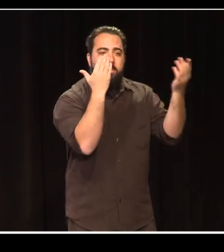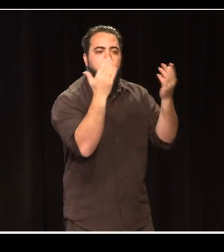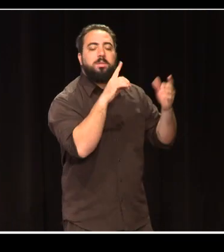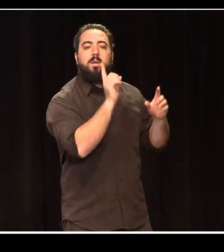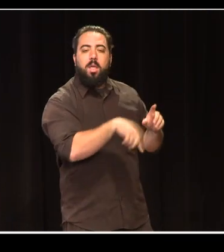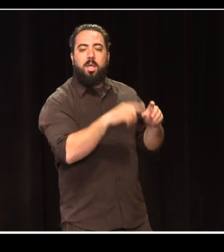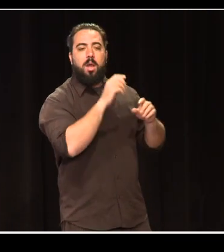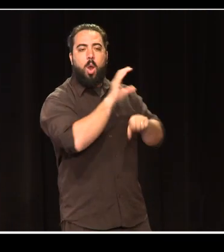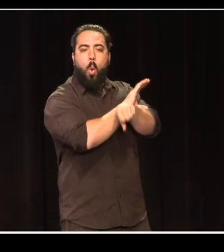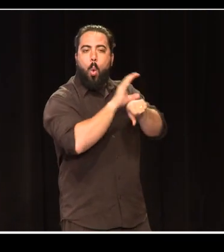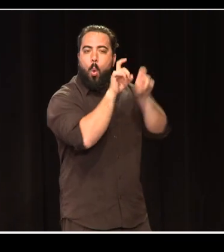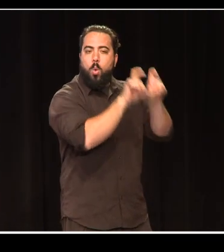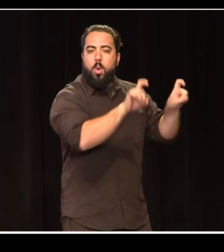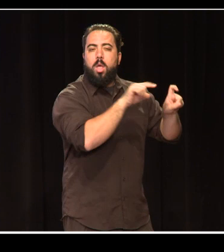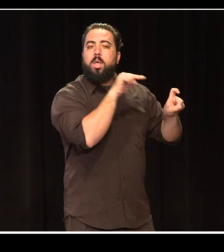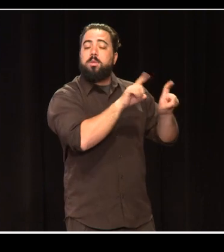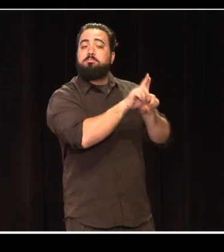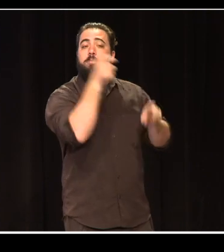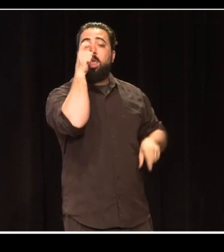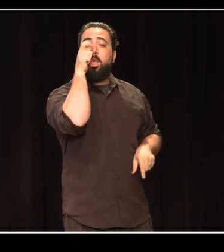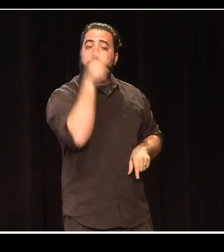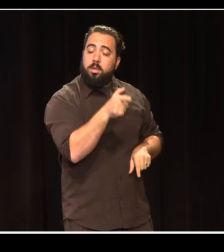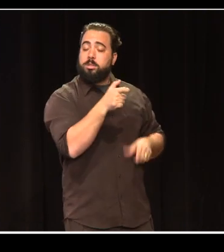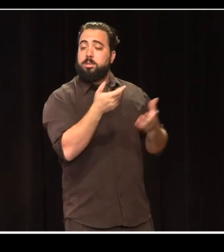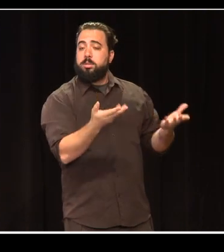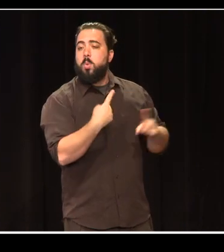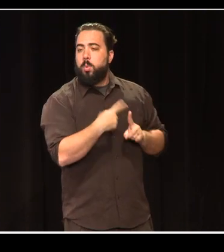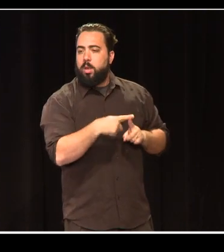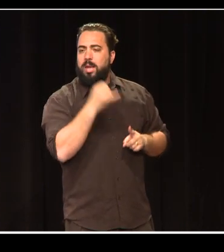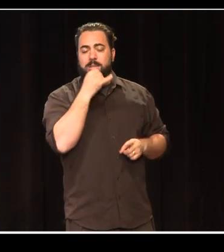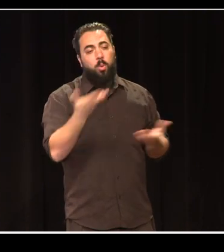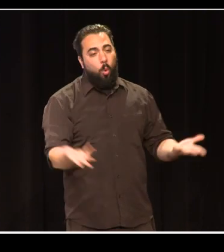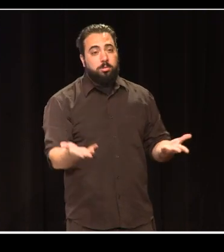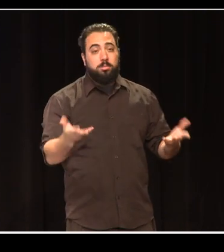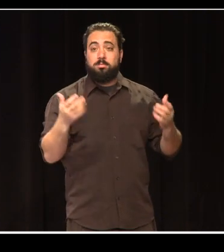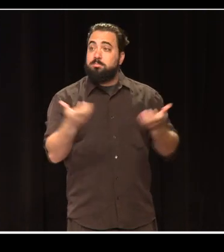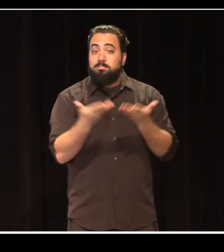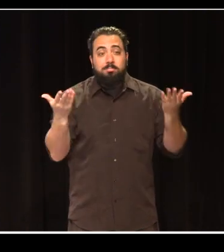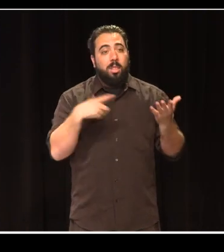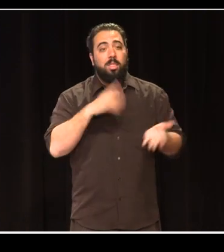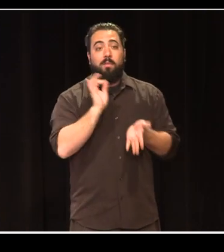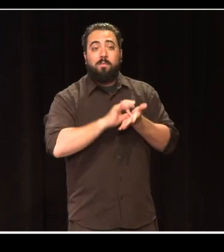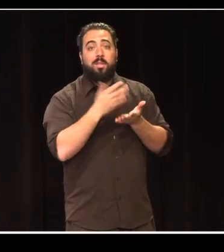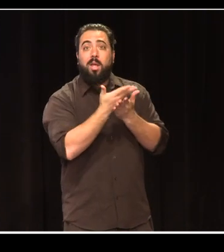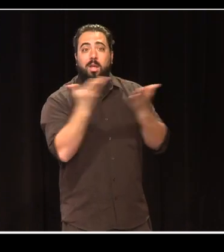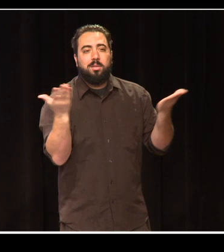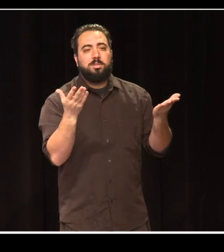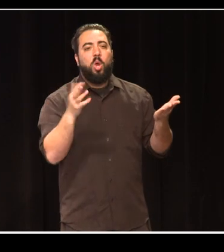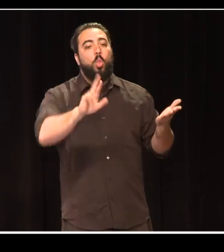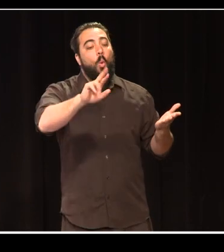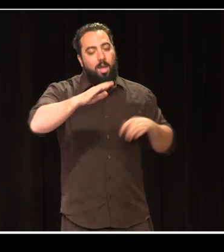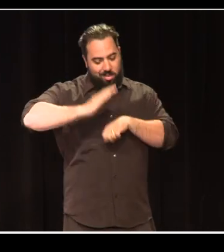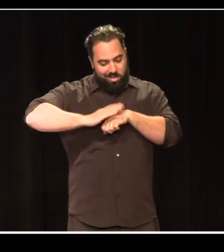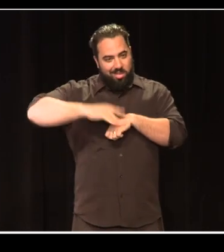é justamente uma coisa interessante, né, ao nosso ver, porque é uma realidade. Não que a gente tenha que se adaptar para agradar o